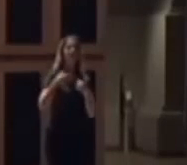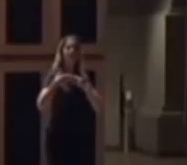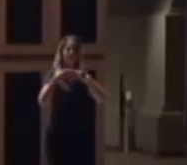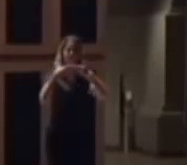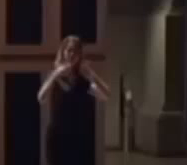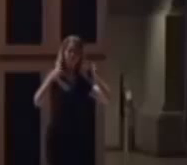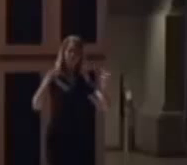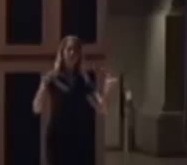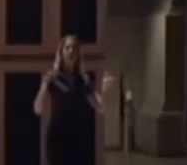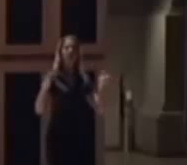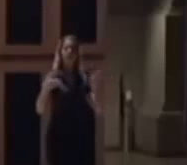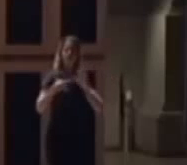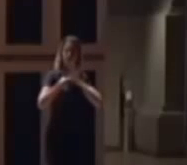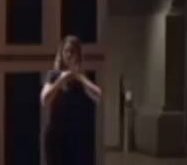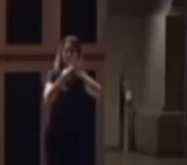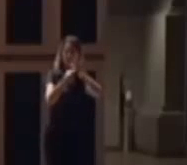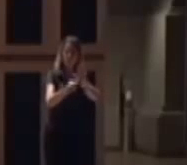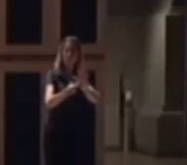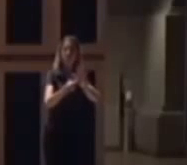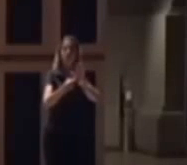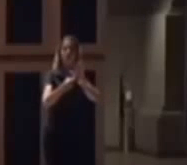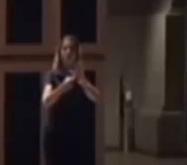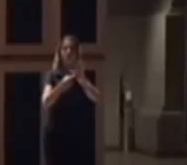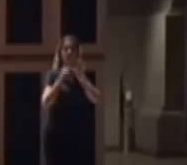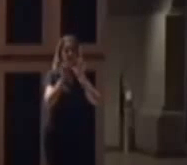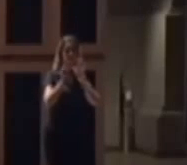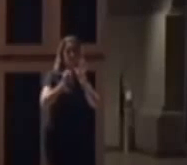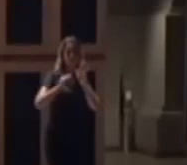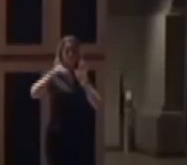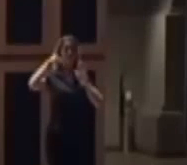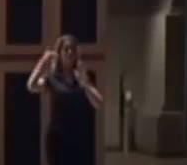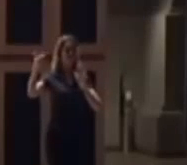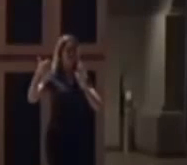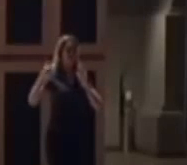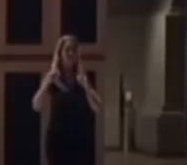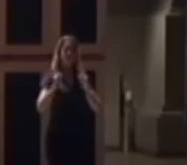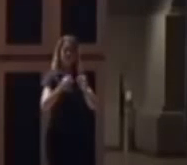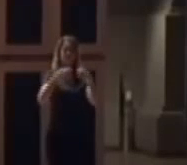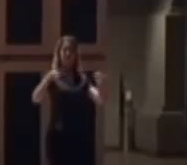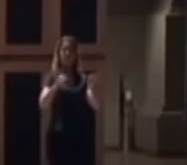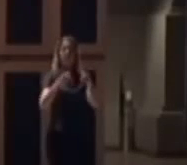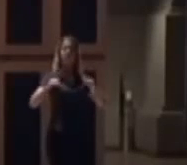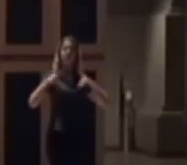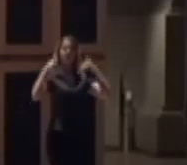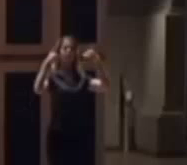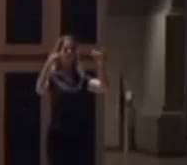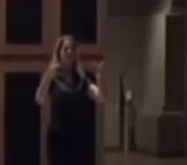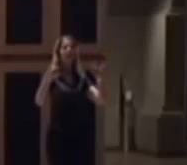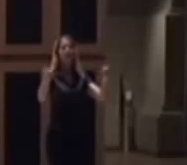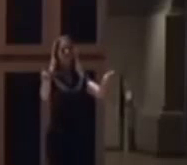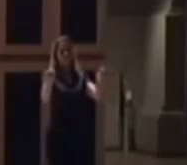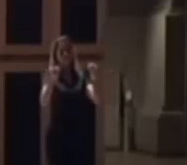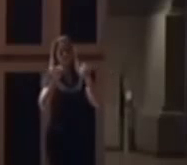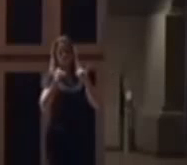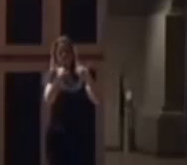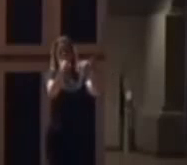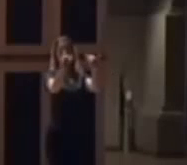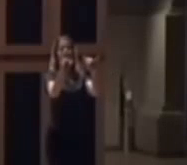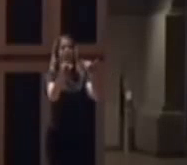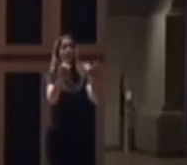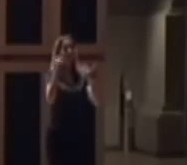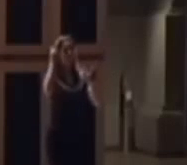possibilidade do circuito nacional e internacional das grandes orquestras e dos concertos sinfônicos também chegarem a Belo Horizonte de uma